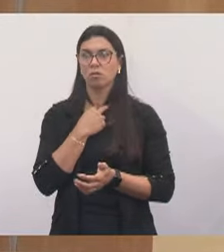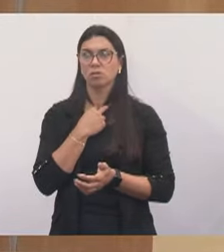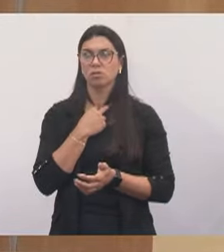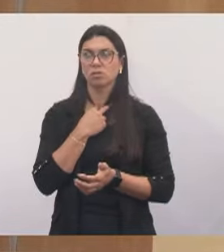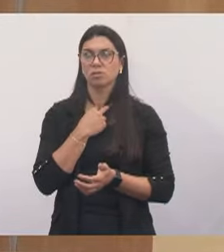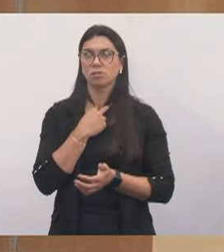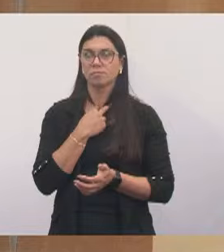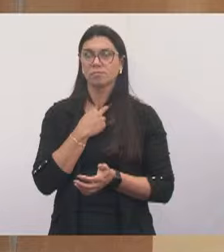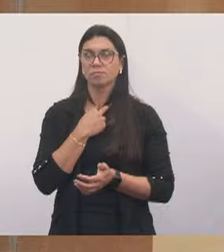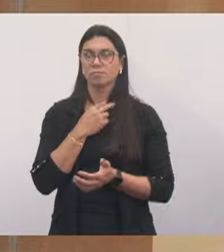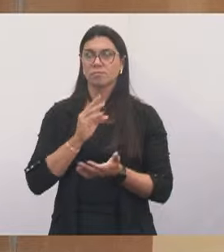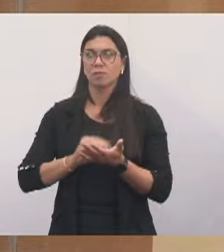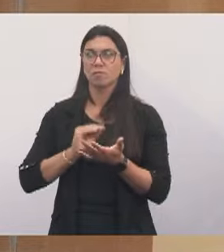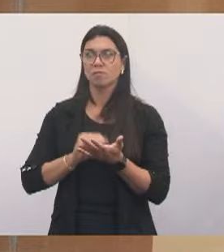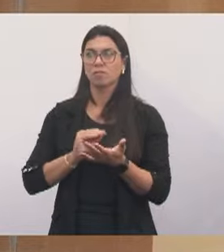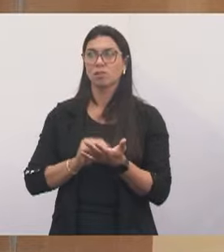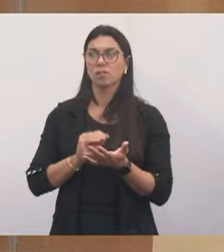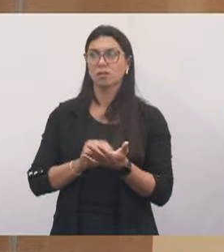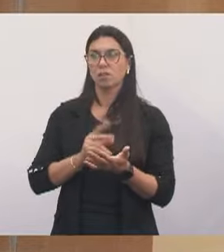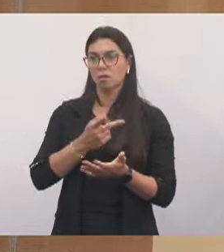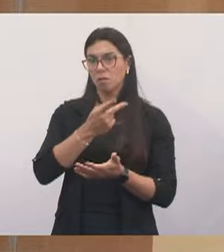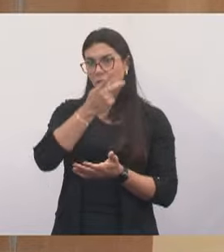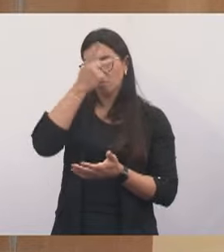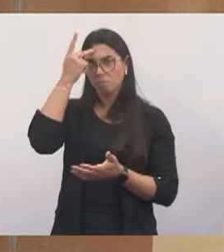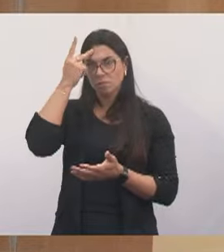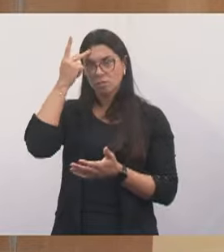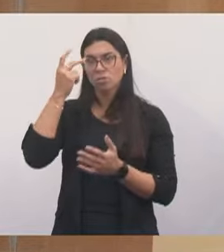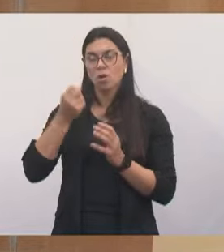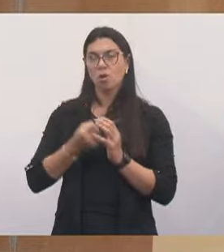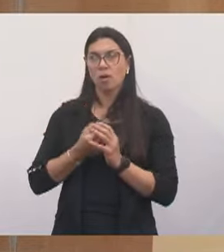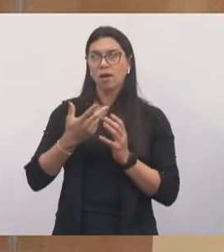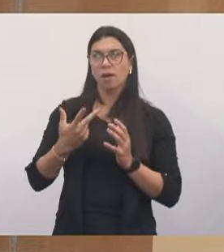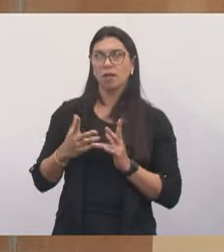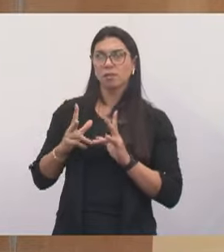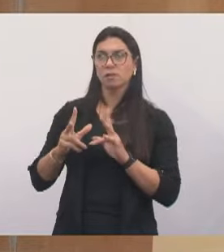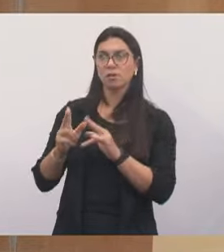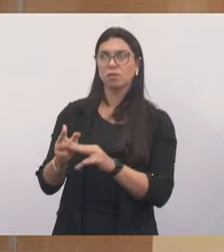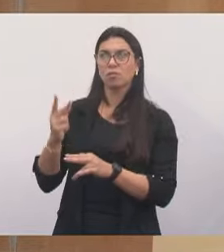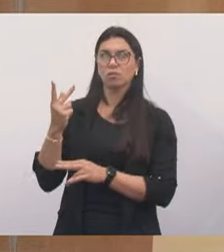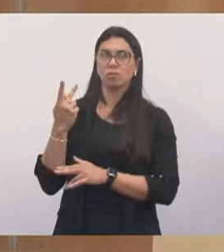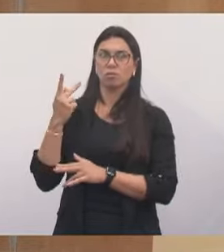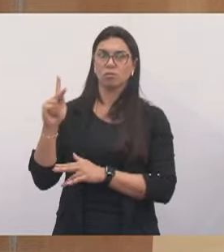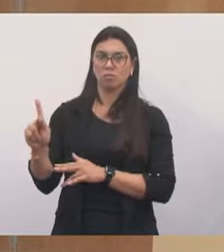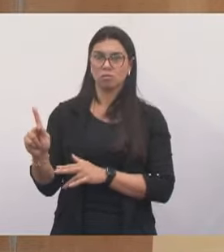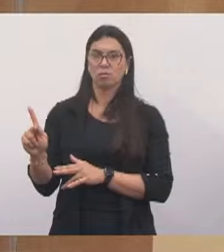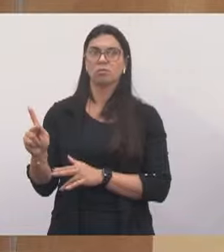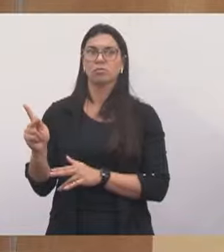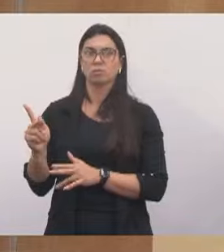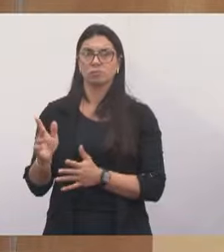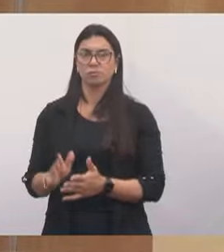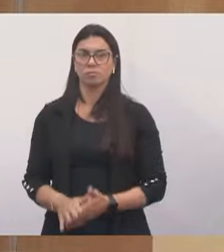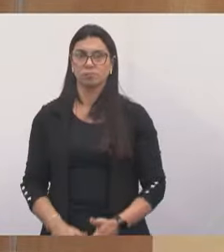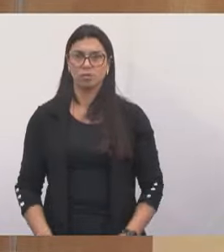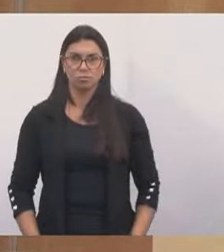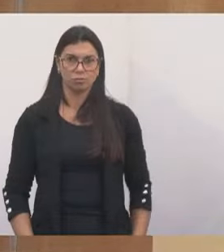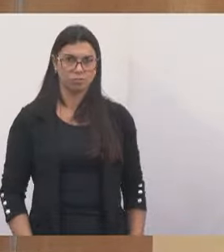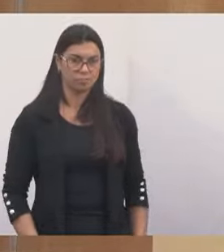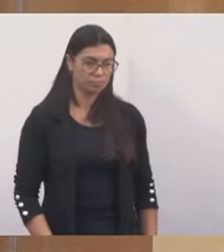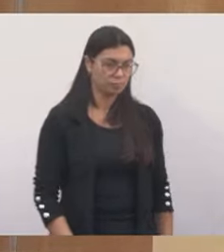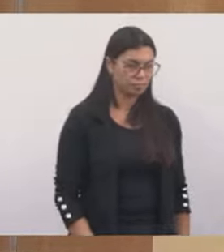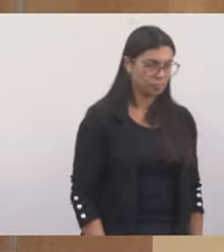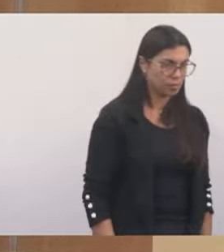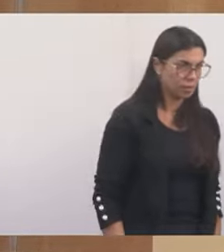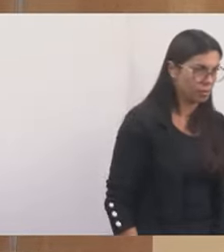um representante nessa cidade com o nome e o caráter e a honestidade do vereador Dude. Meu